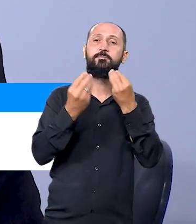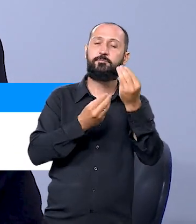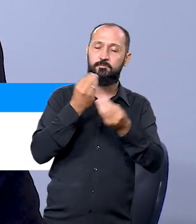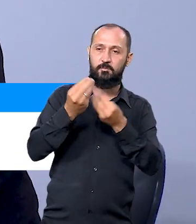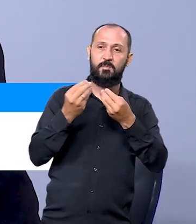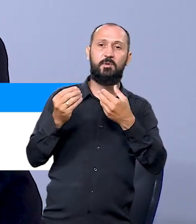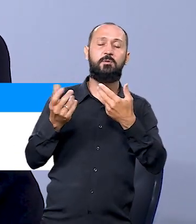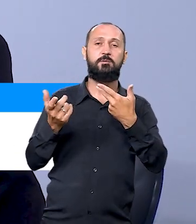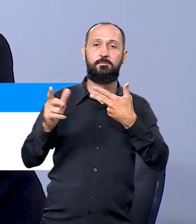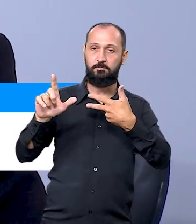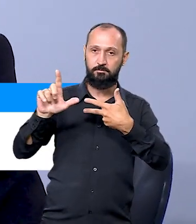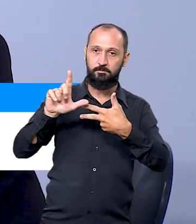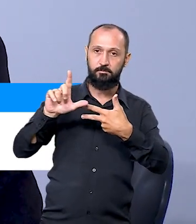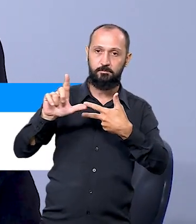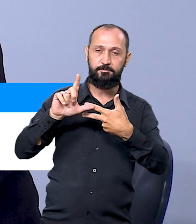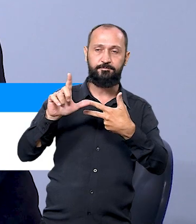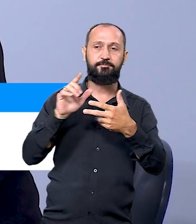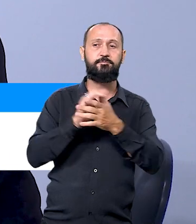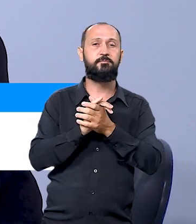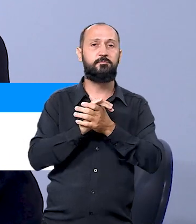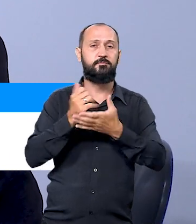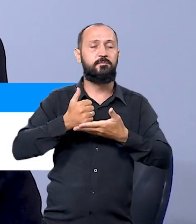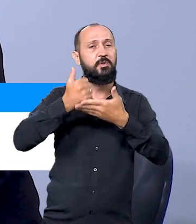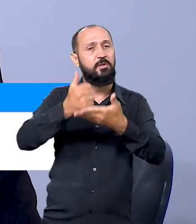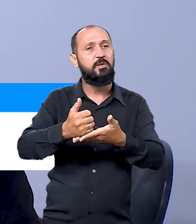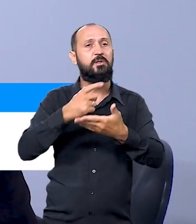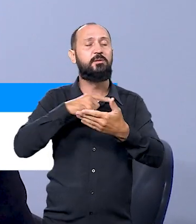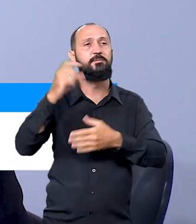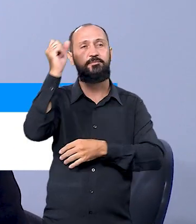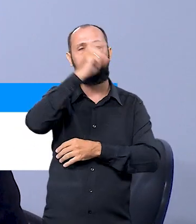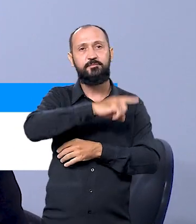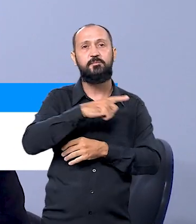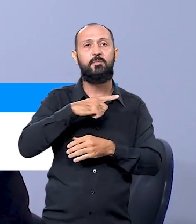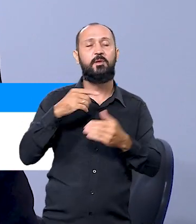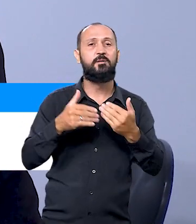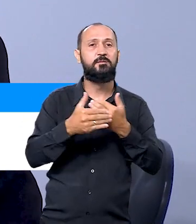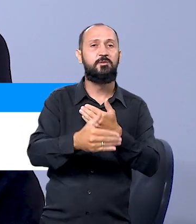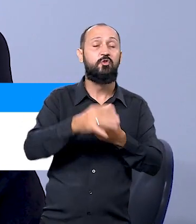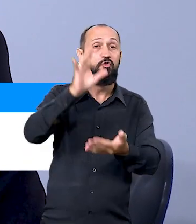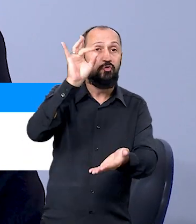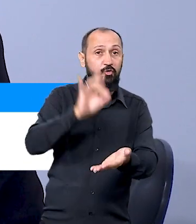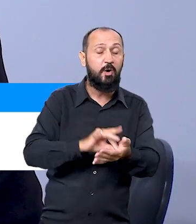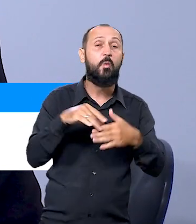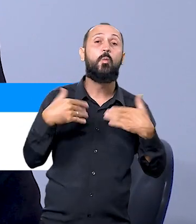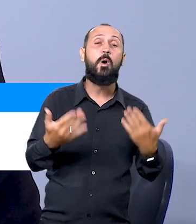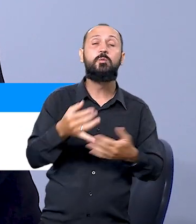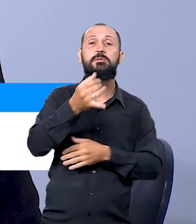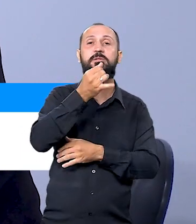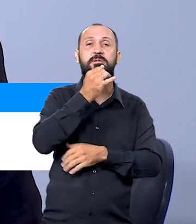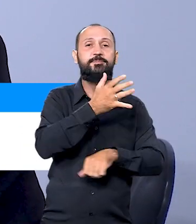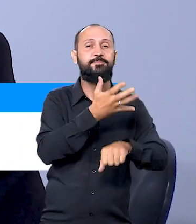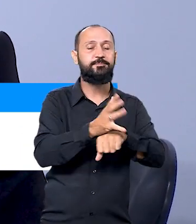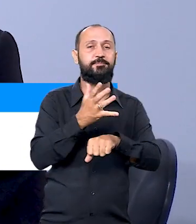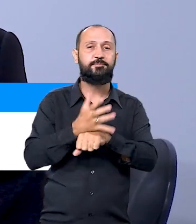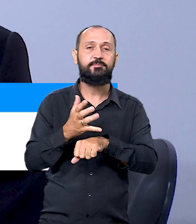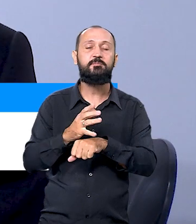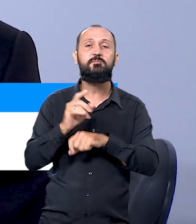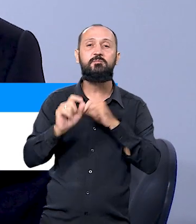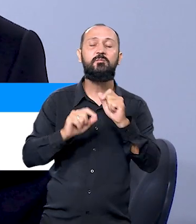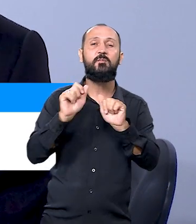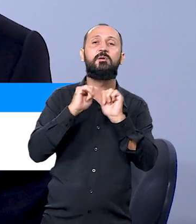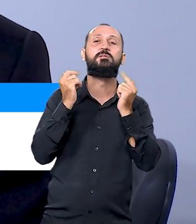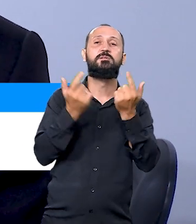Assembleia Como que o poder legislativo pode ajudar a solucionar esses desafios em ações efetivas Quais são os exemplos